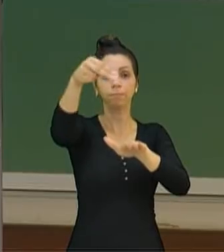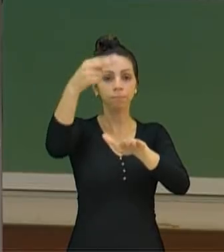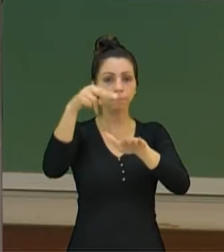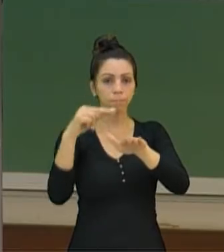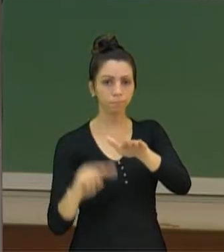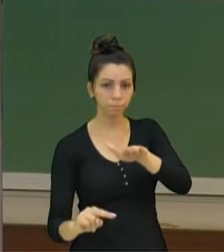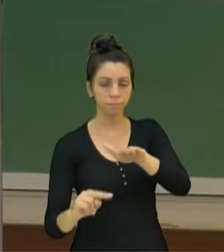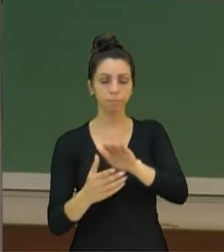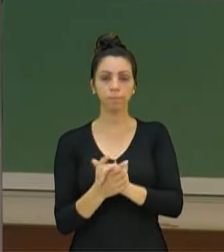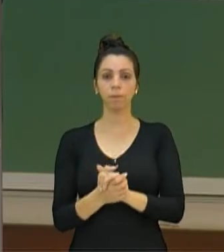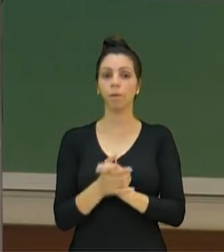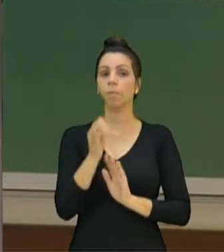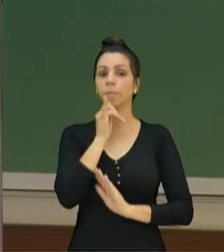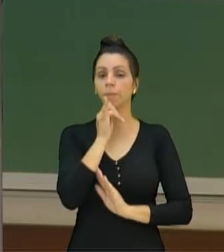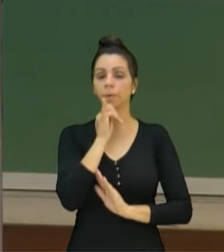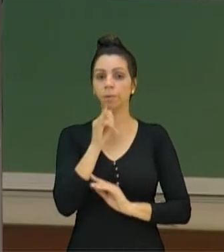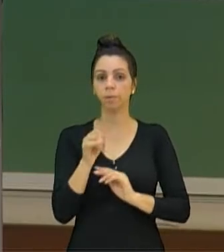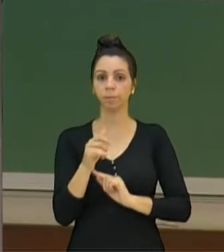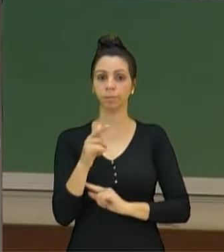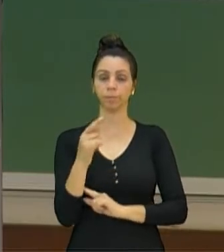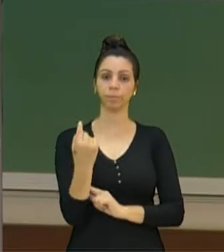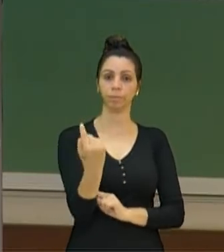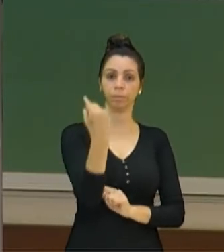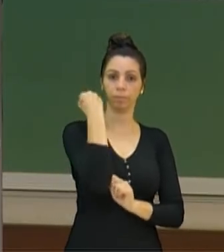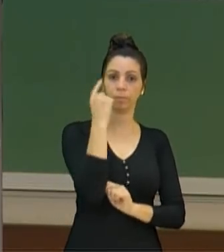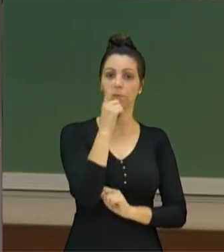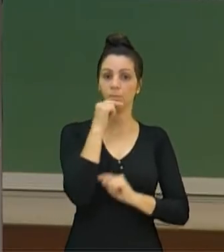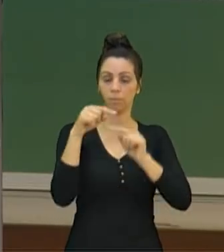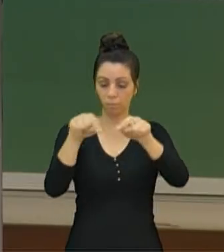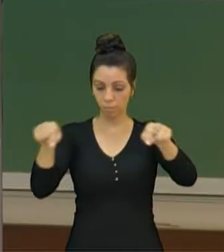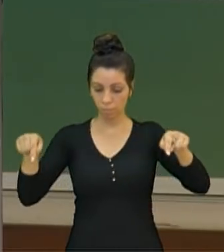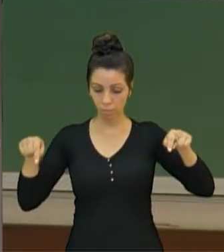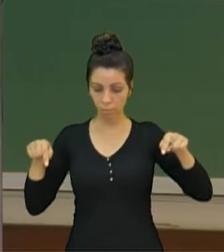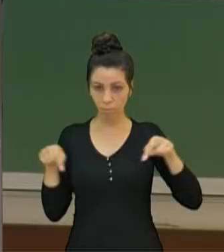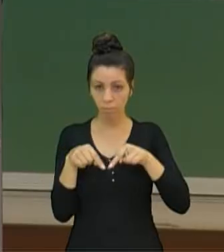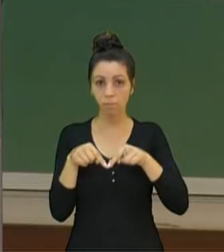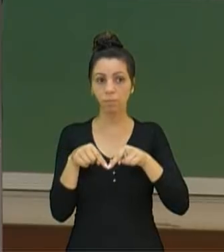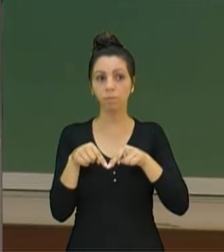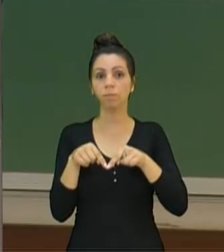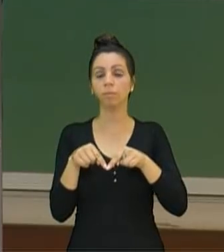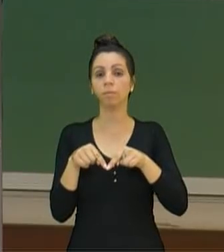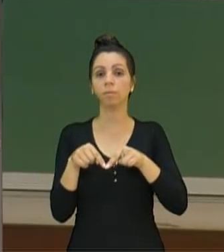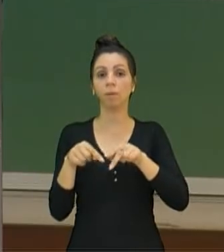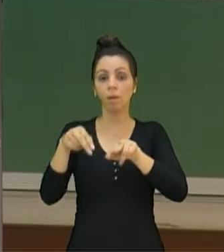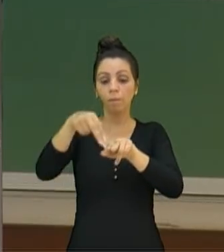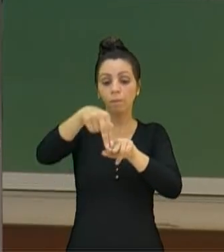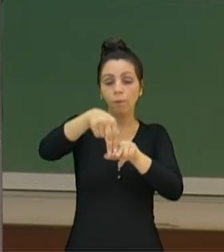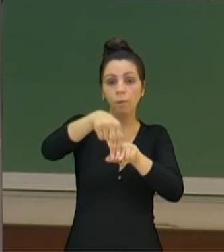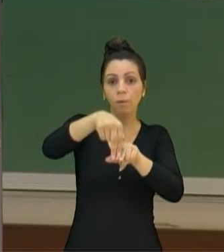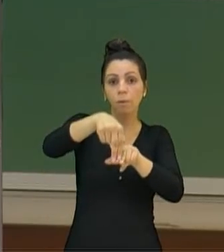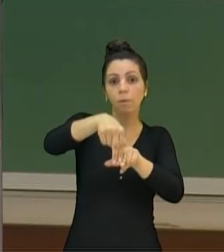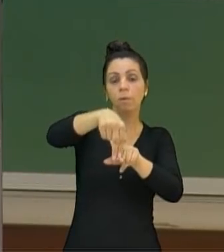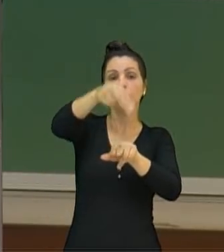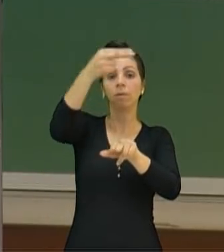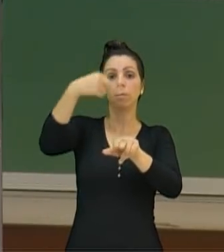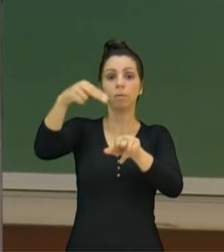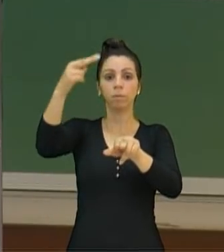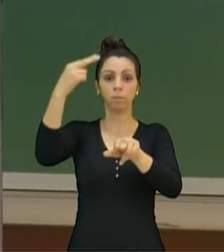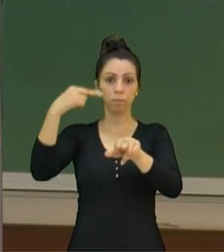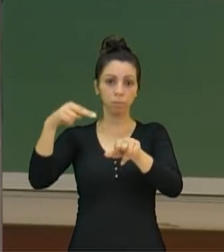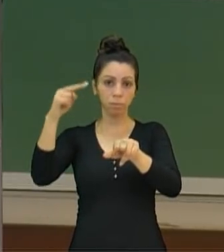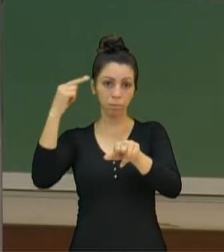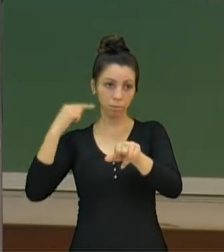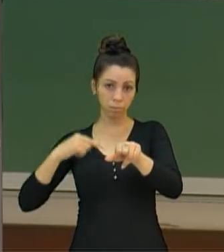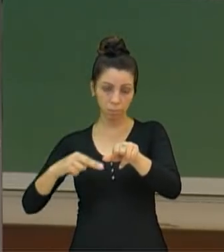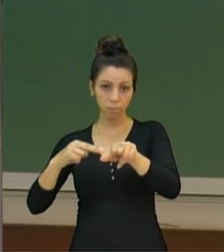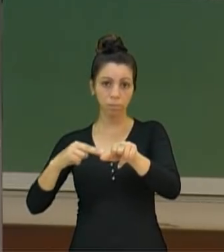ficasse com a piscina atrás de mim e o meu salto, eu vou saltar para trás,